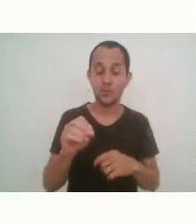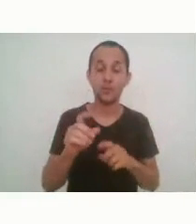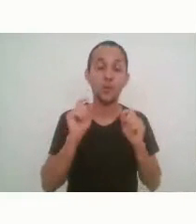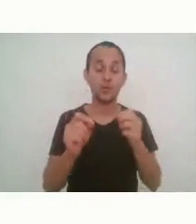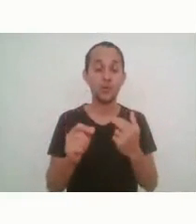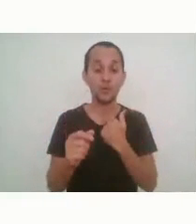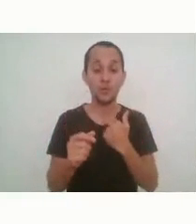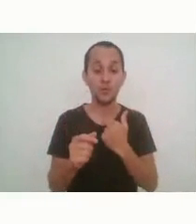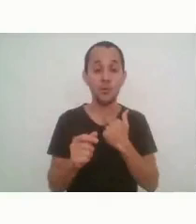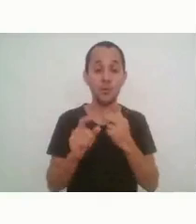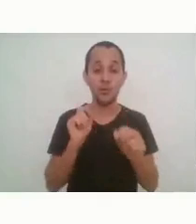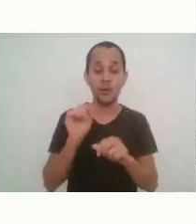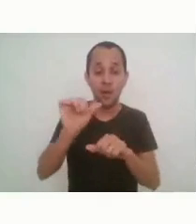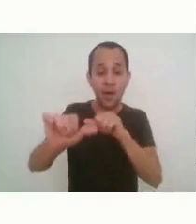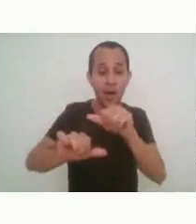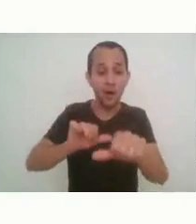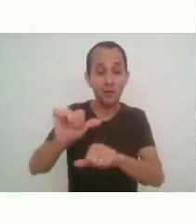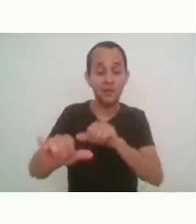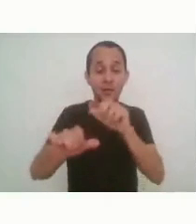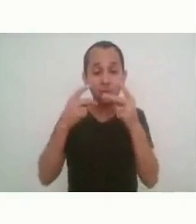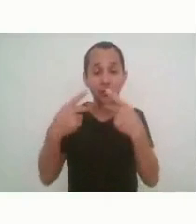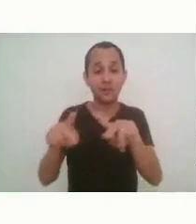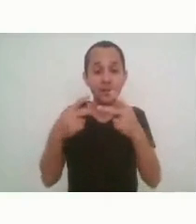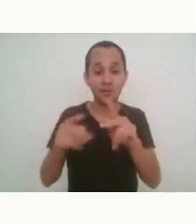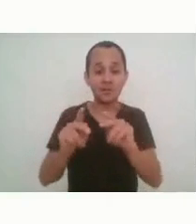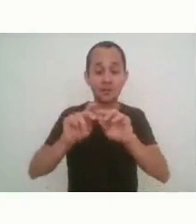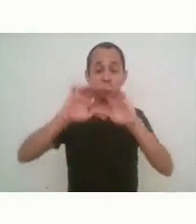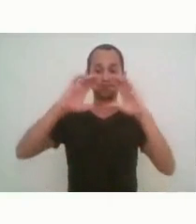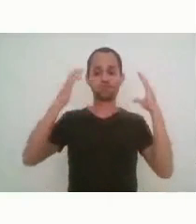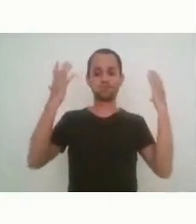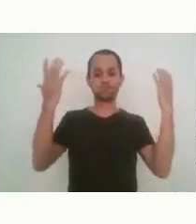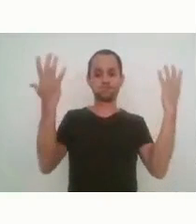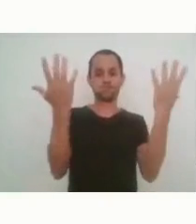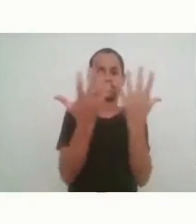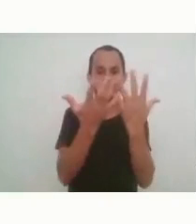ser alterado na sua fachada visível.